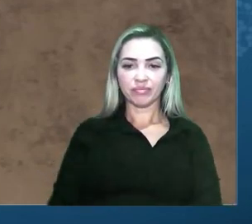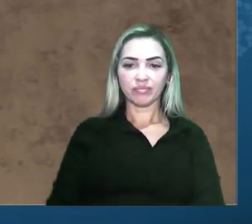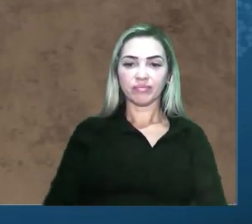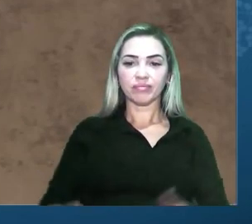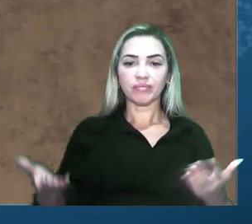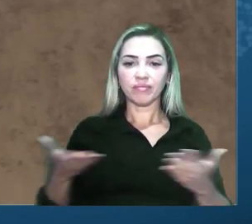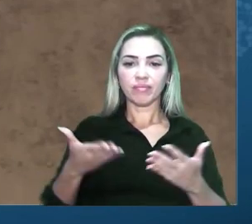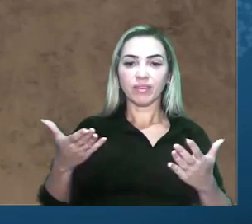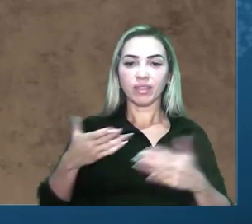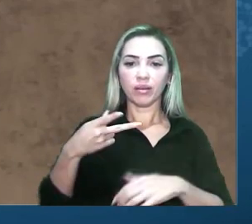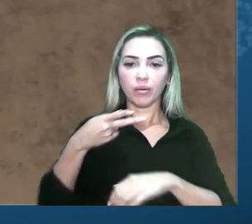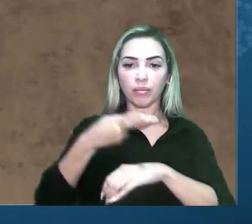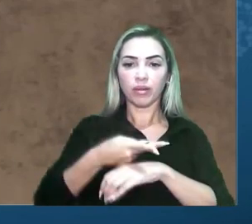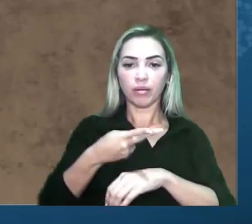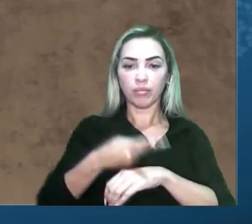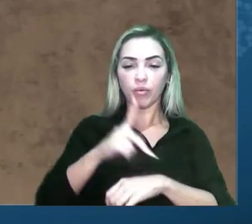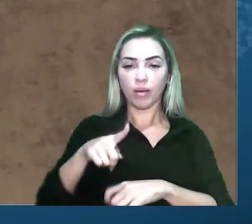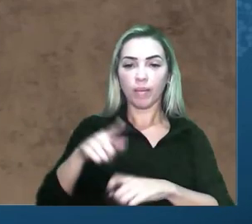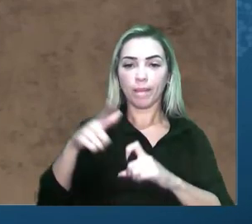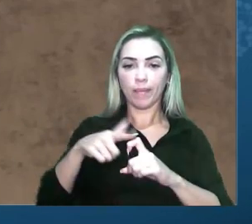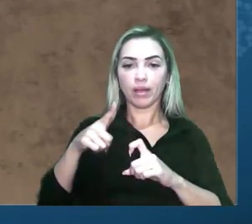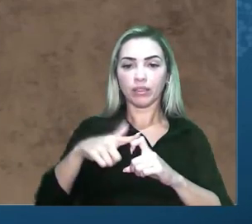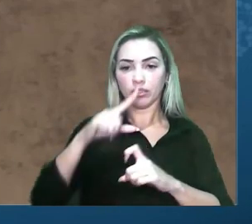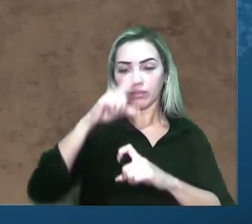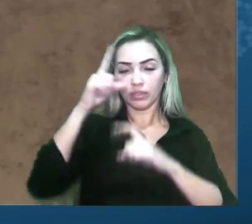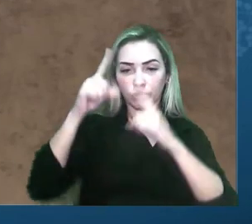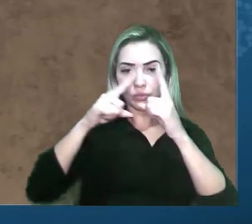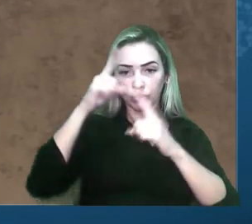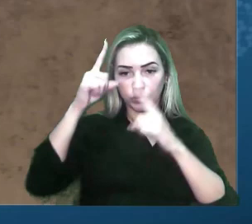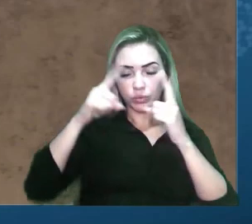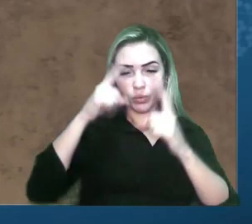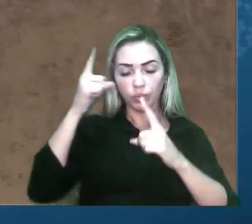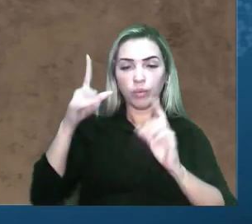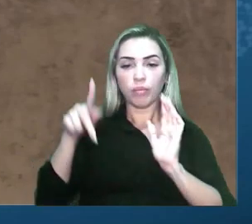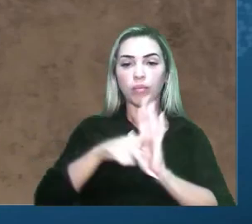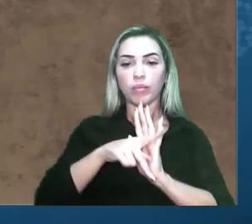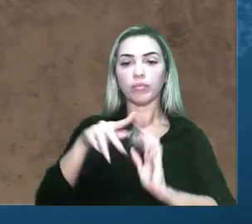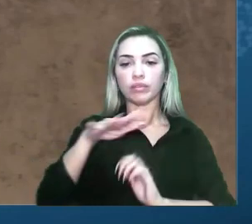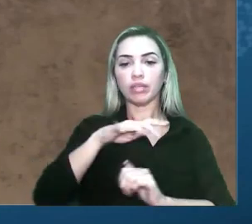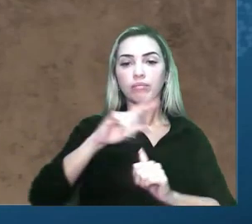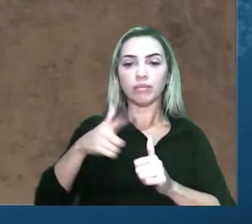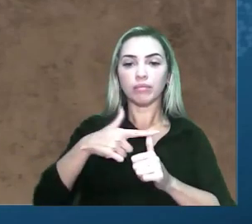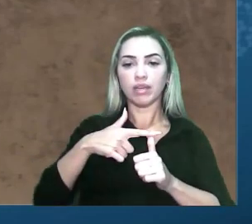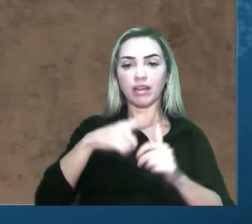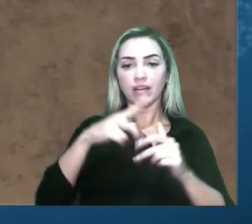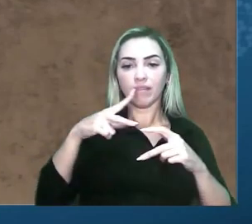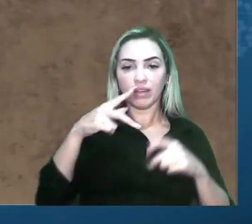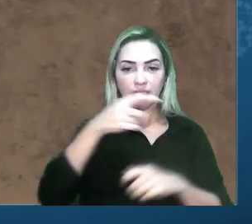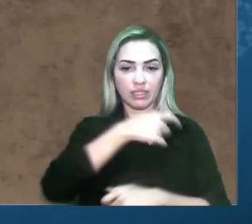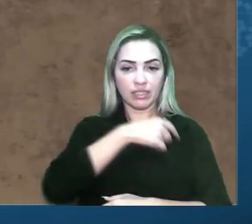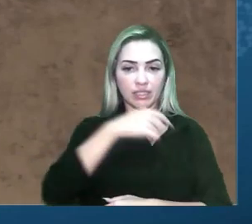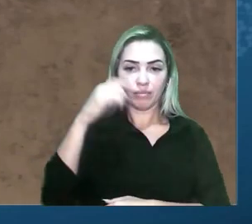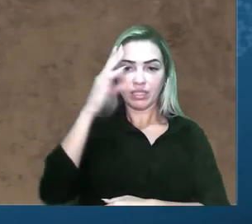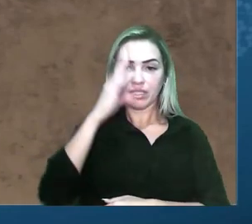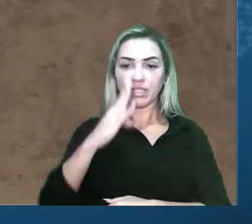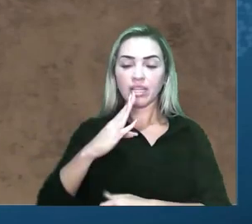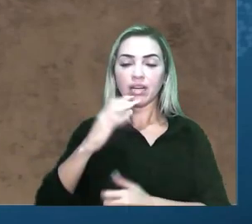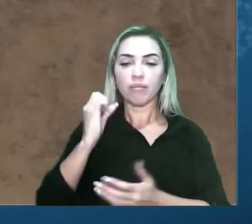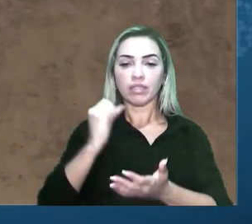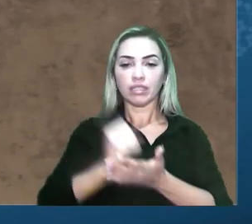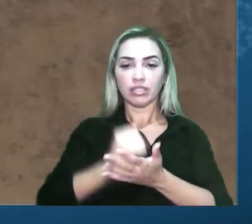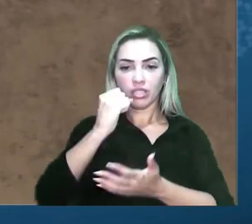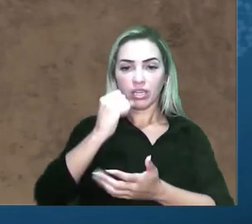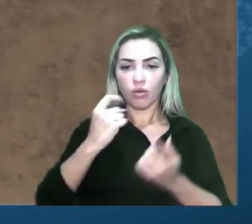Alcides Godoy, que foi médico inventor, inventor da primeira vacina brasileira a ser patenteada contra